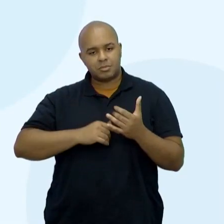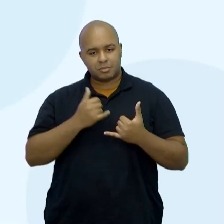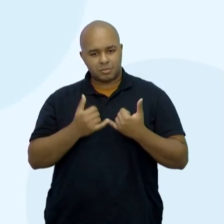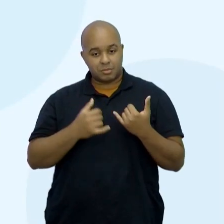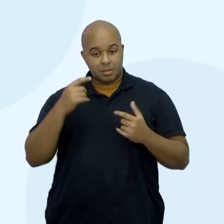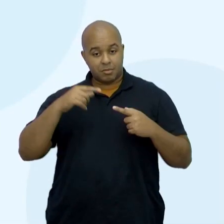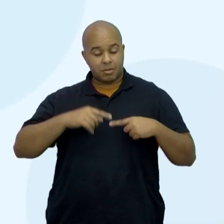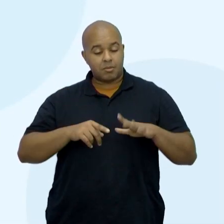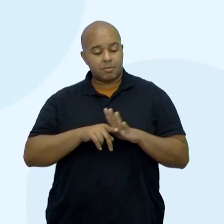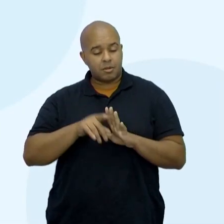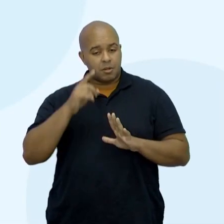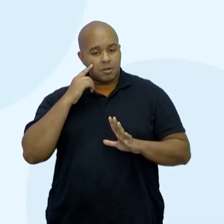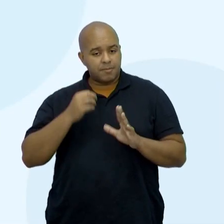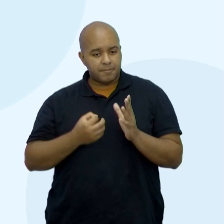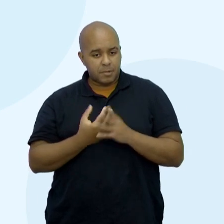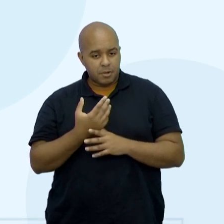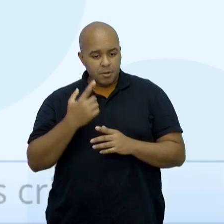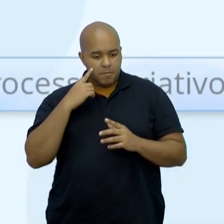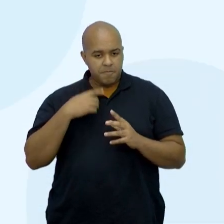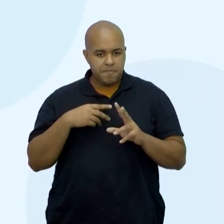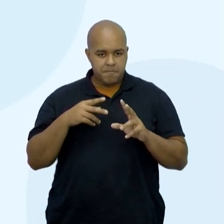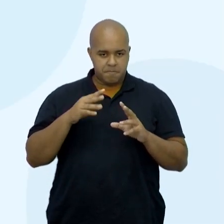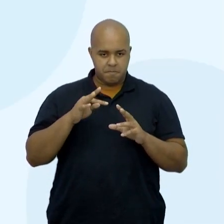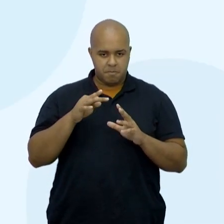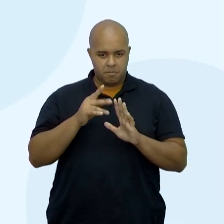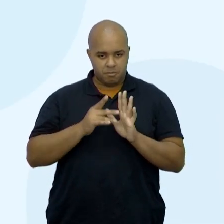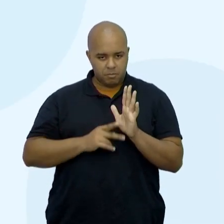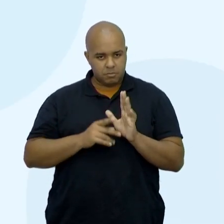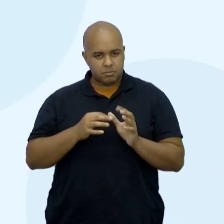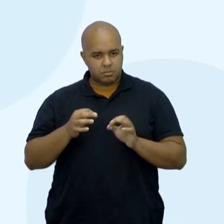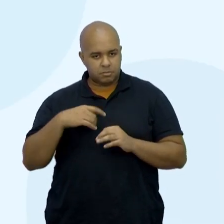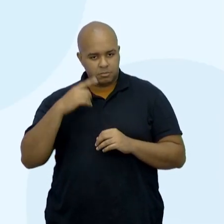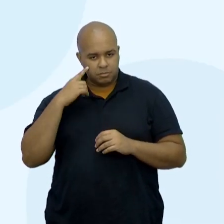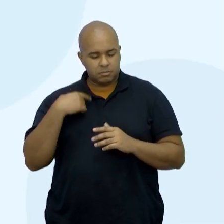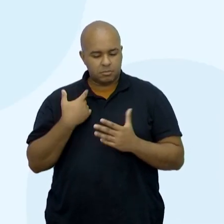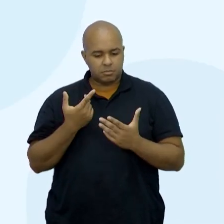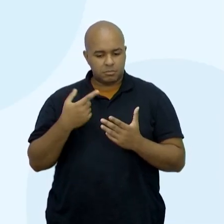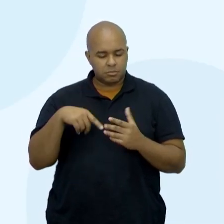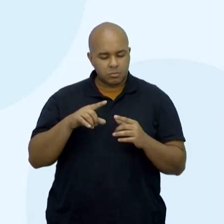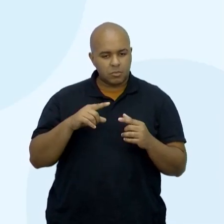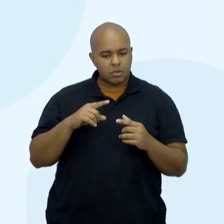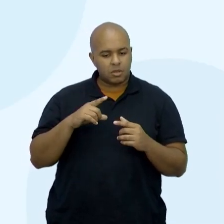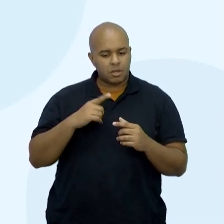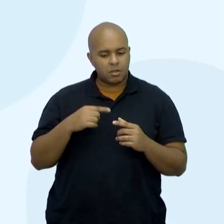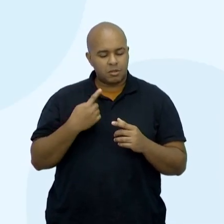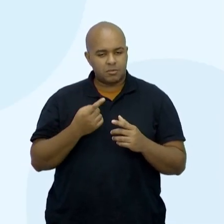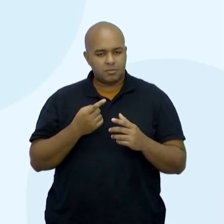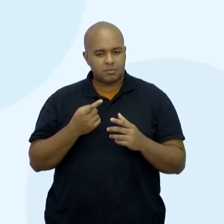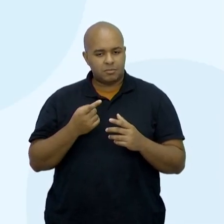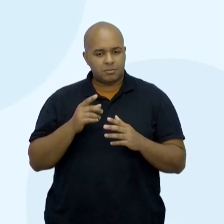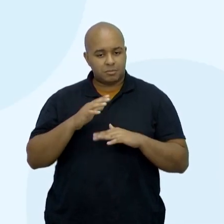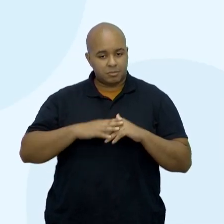está voltado à elaboração de um protótipo, aí a gente tem as nossas